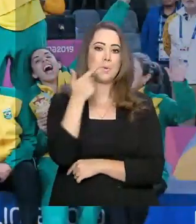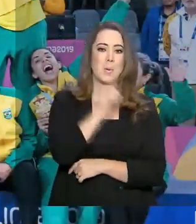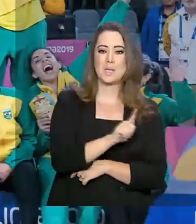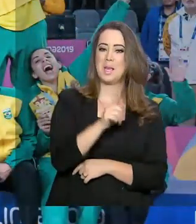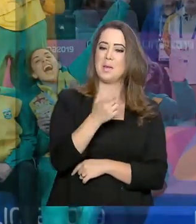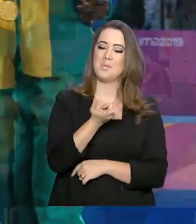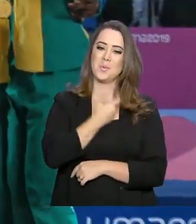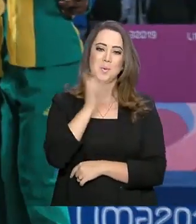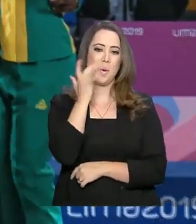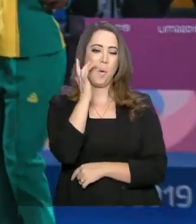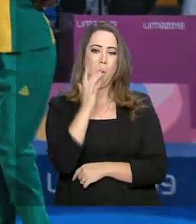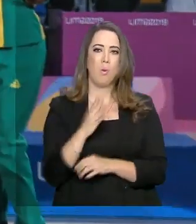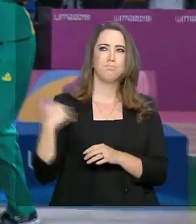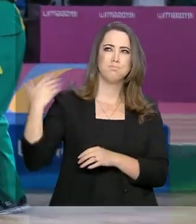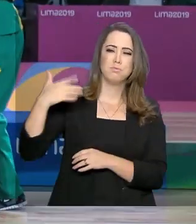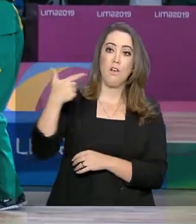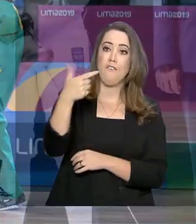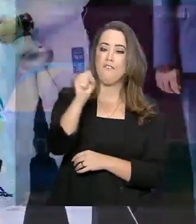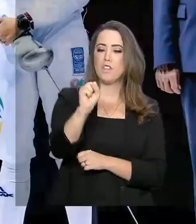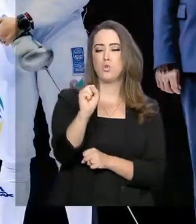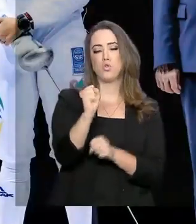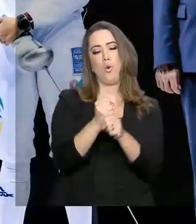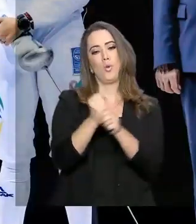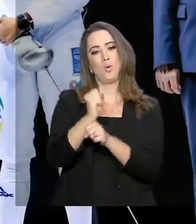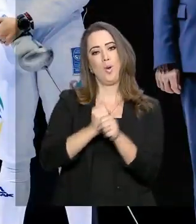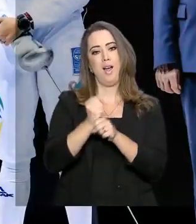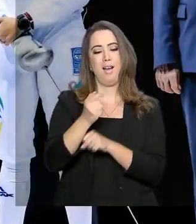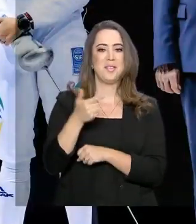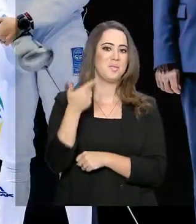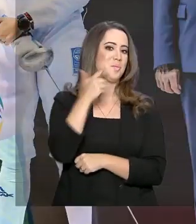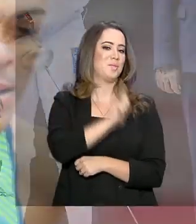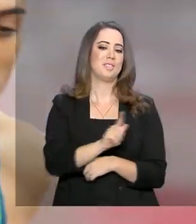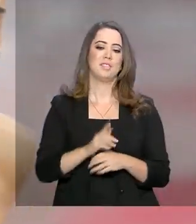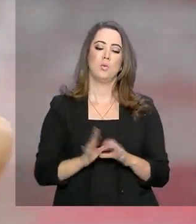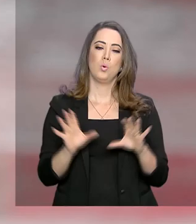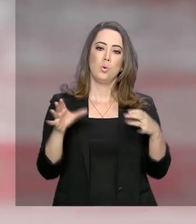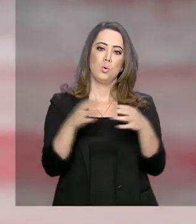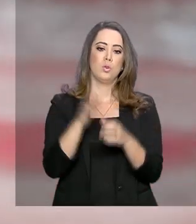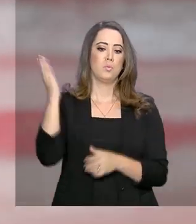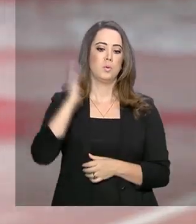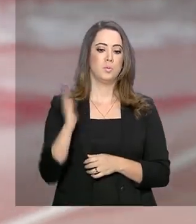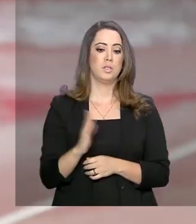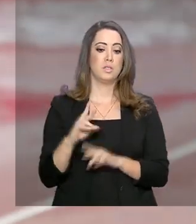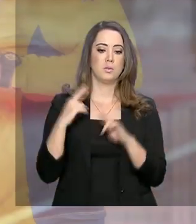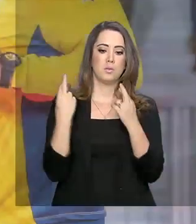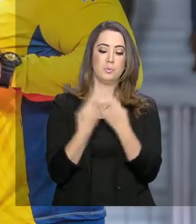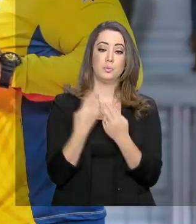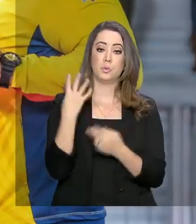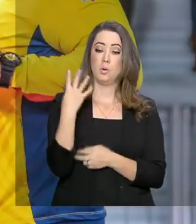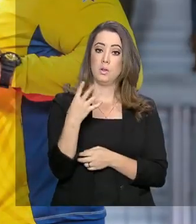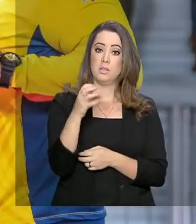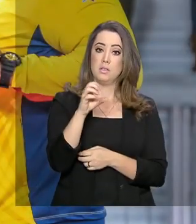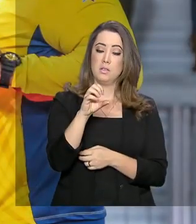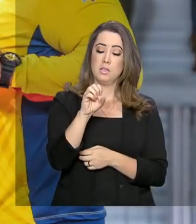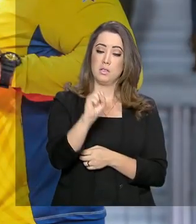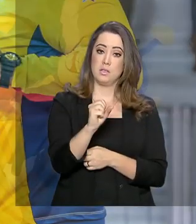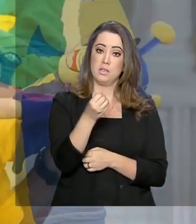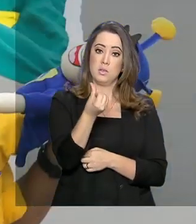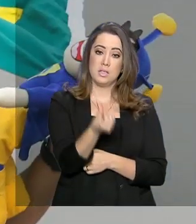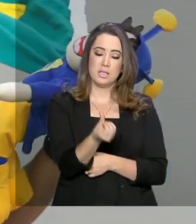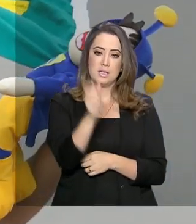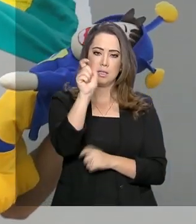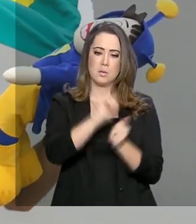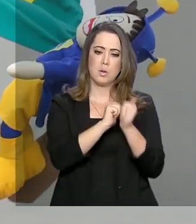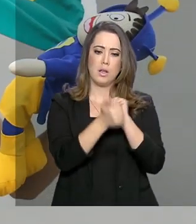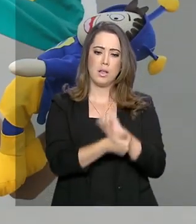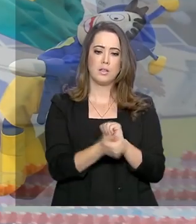quebrando um jejum de 28 anos. A delegação brasileira, que reuniu 486 atletas em Lima para